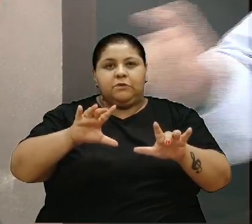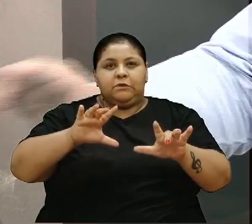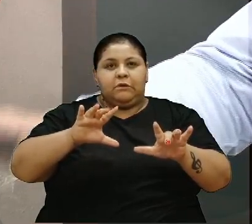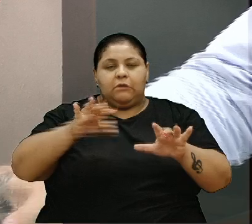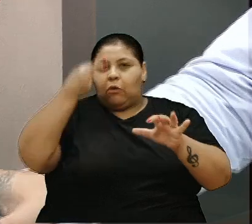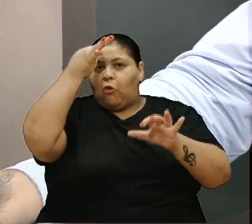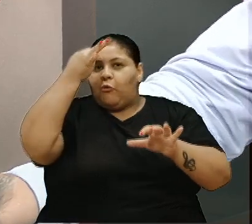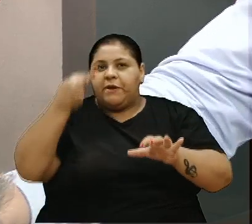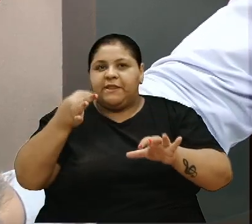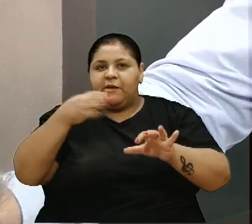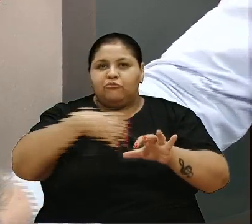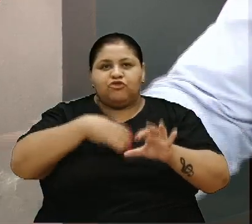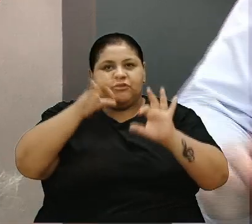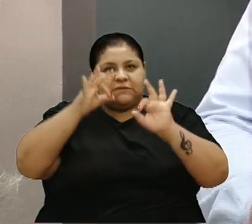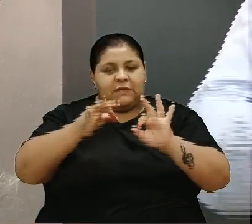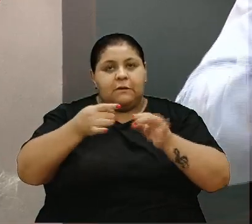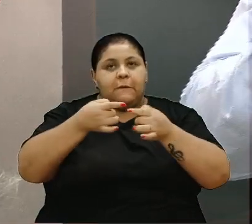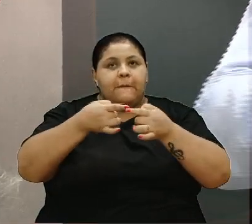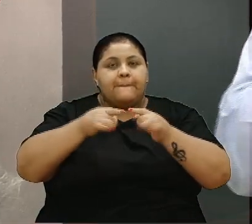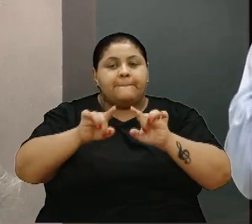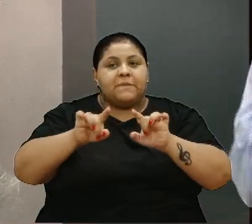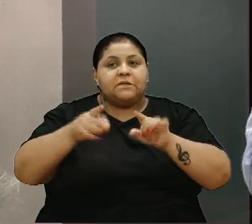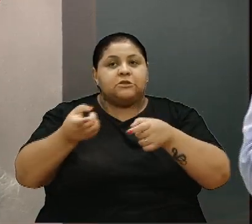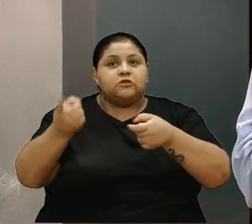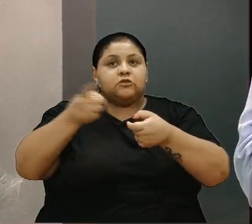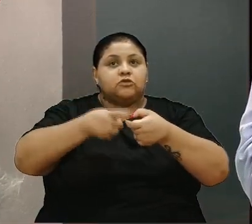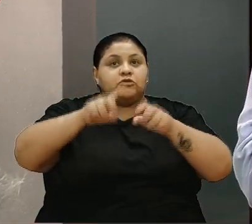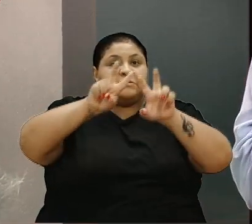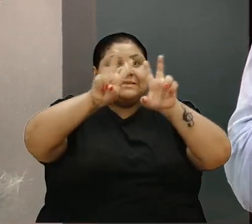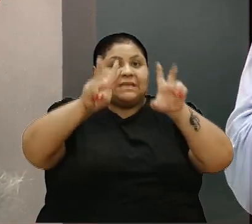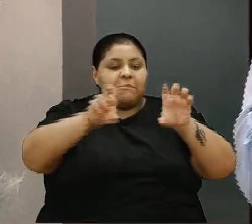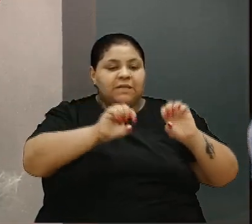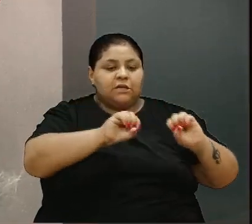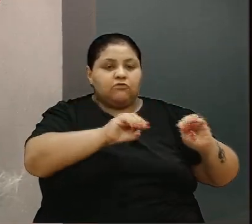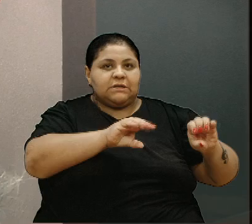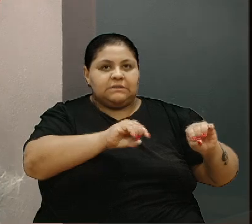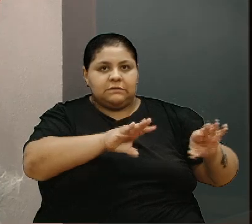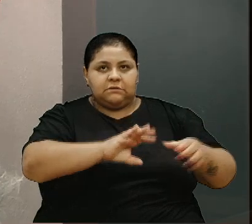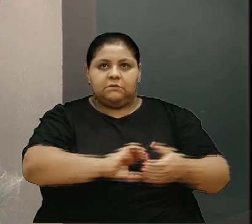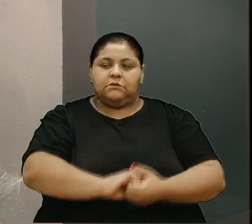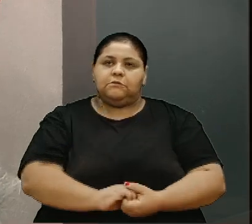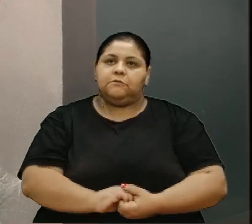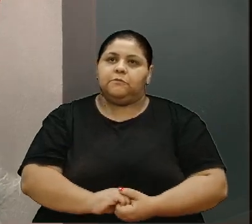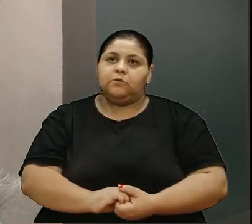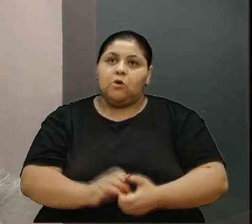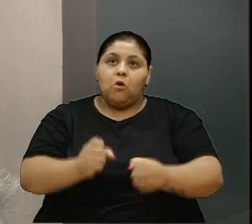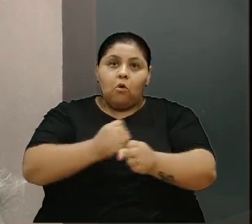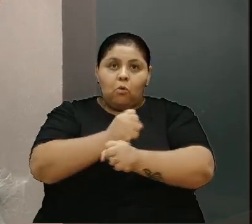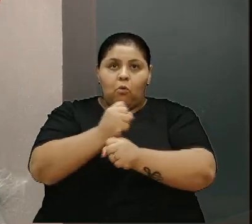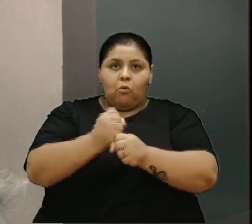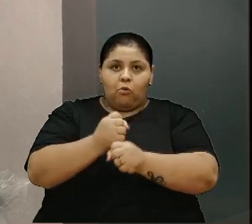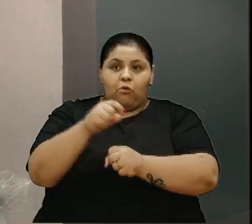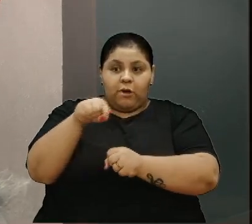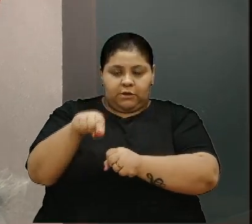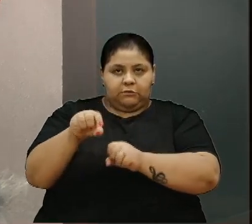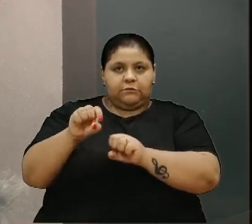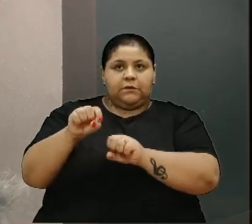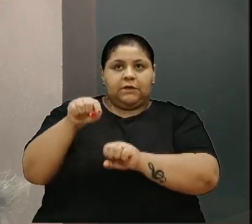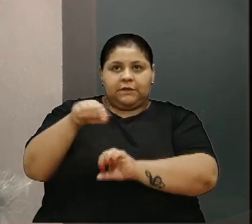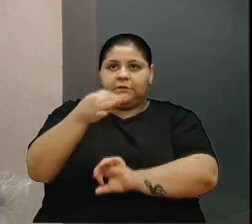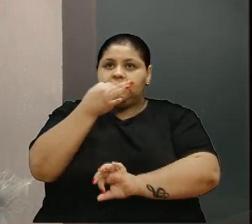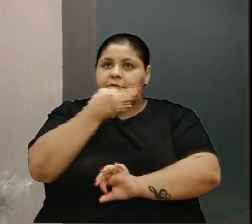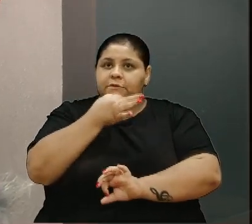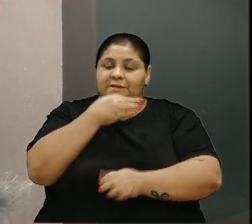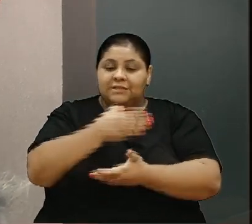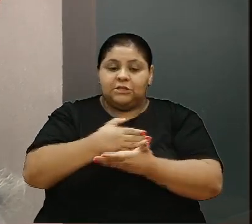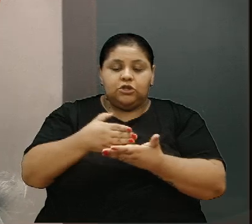temos. Mas eu quero voltar ao tema da educação. O ano letivo no município de Caxias do Sul